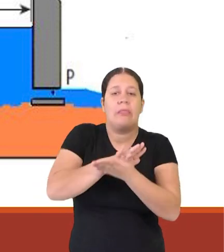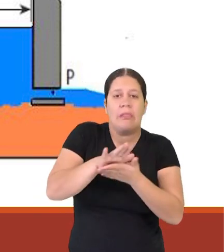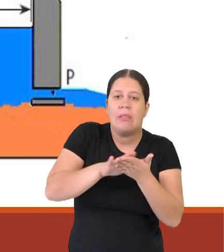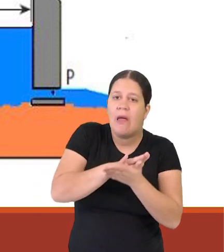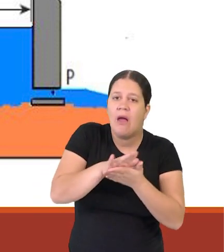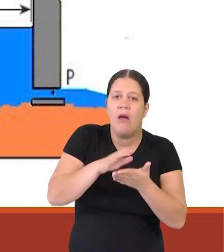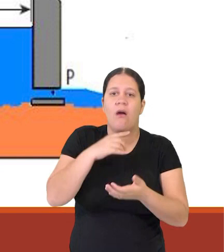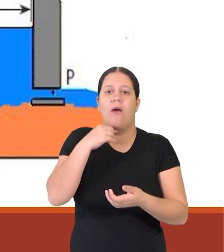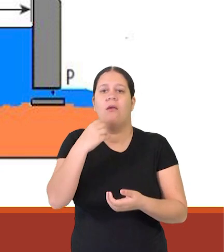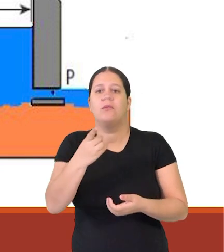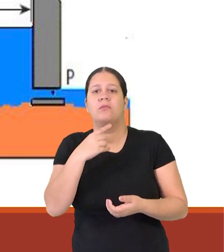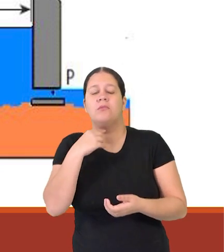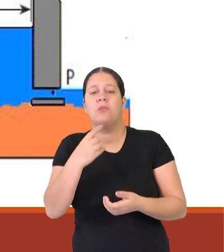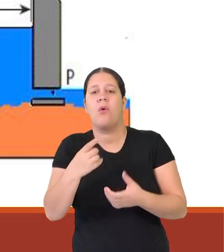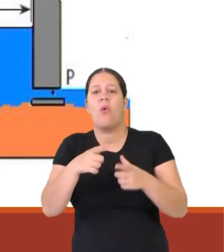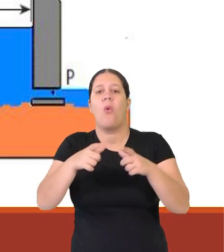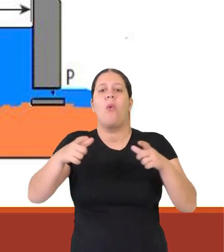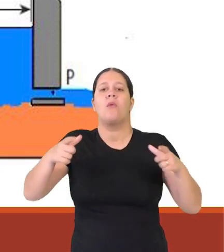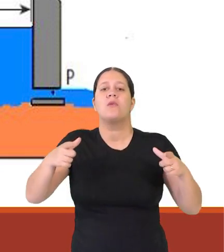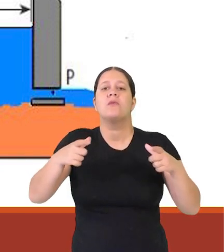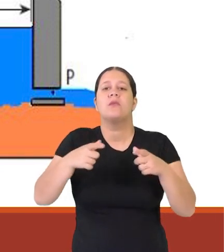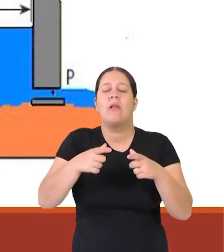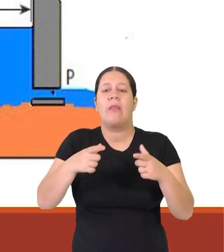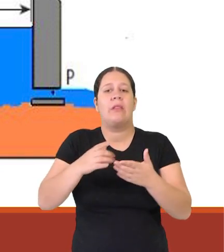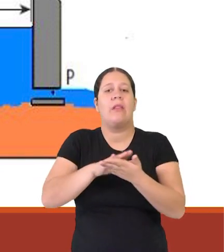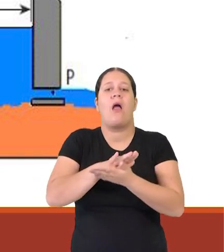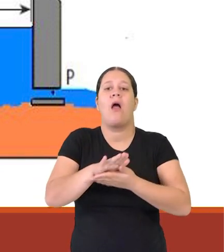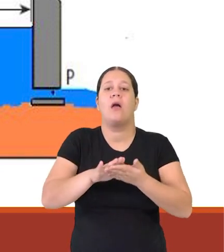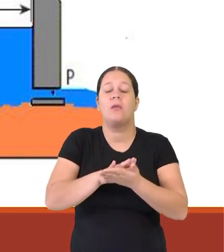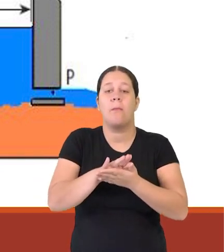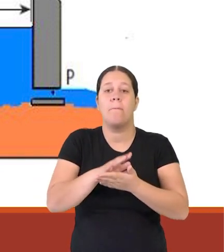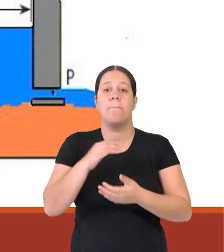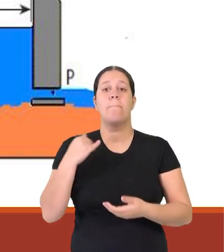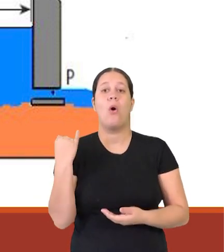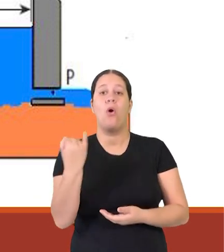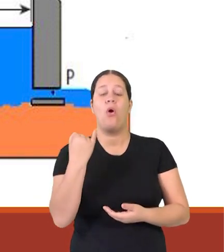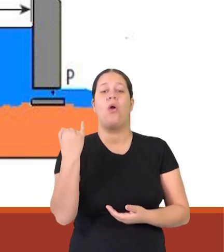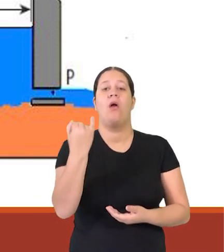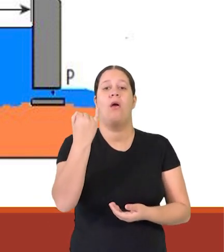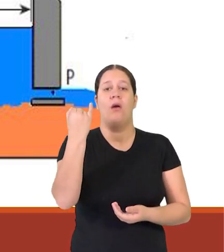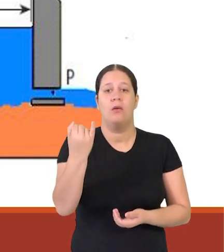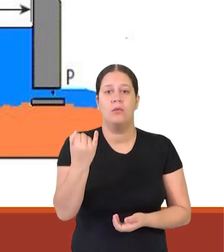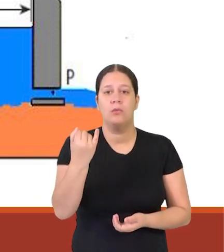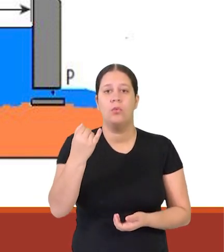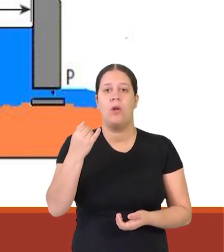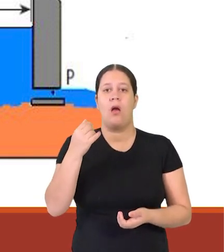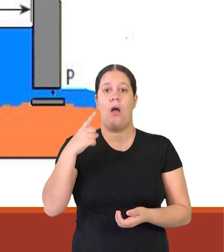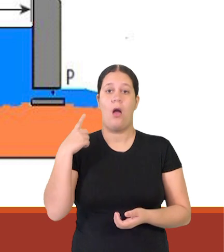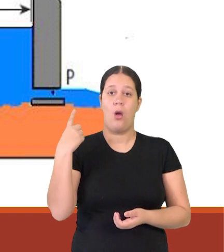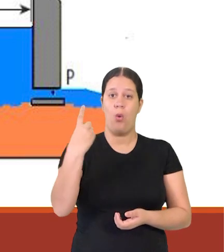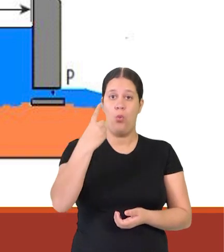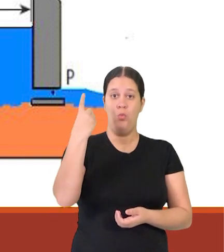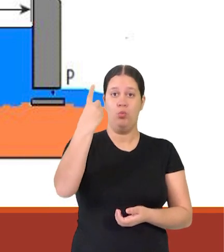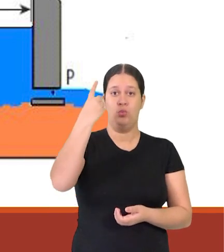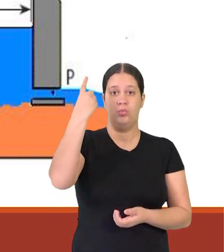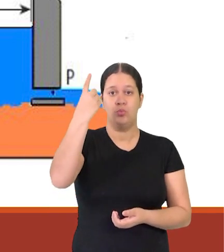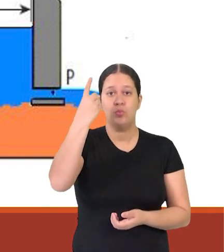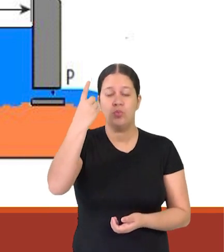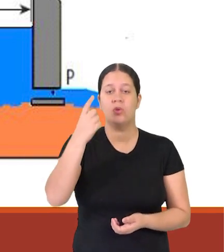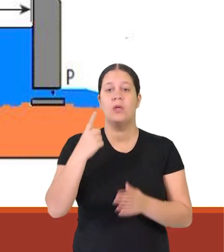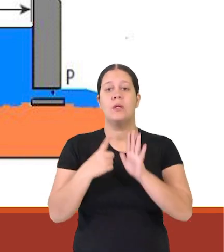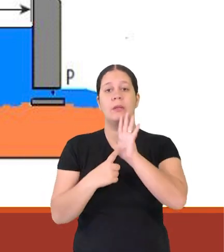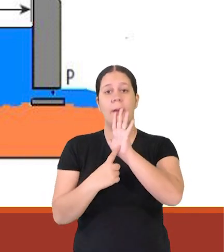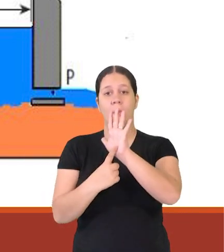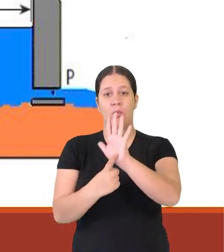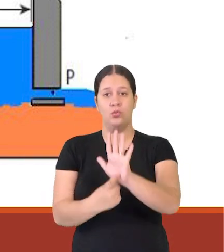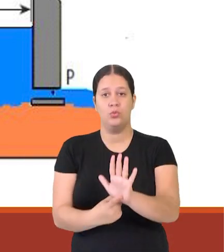vai adiantar. O comprimento não importa em nada. O que importa, de fato, é a altura. Beleza? Como eu acabei de te